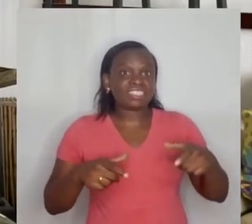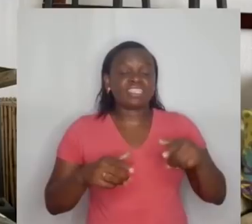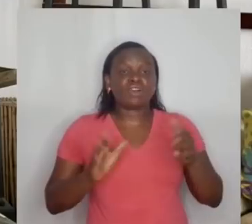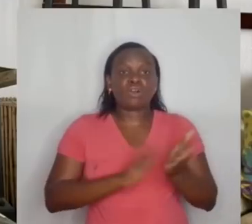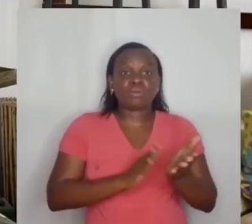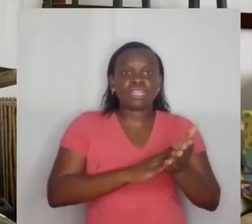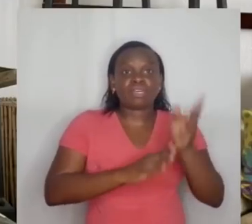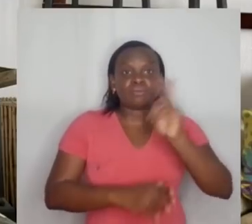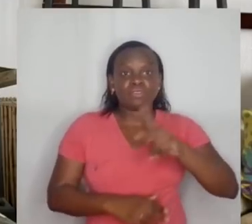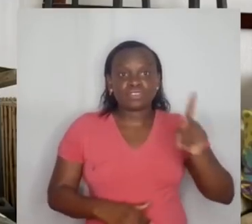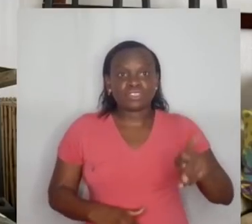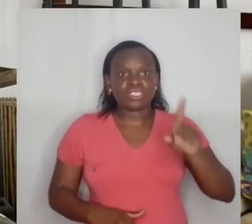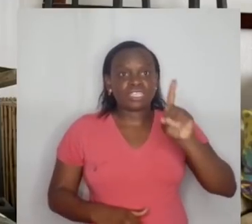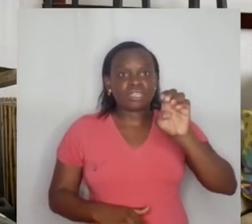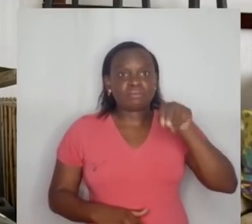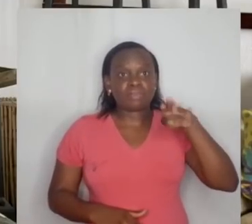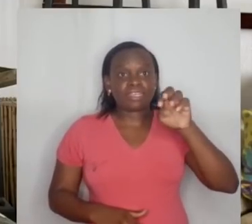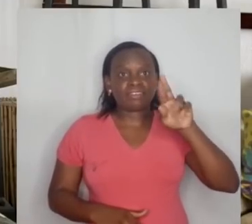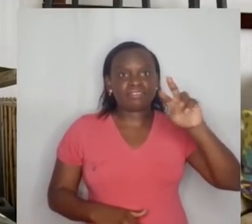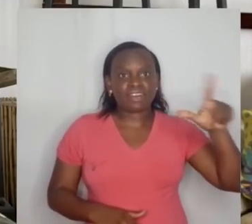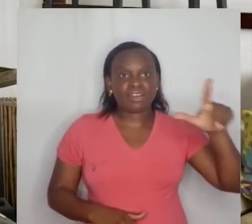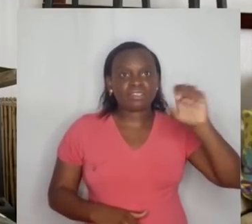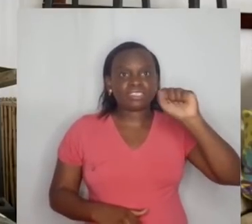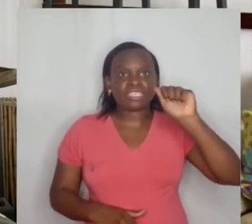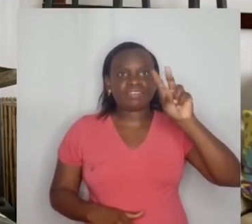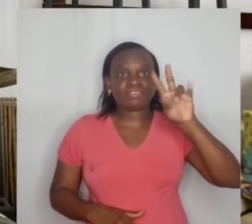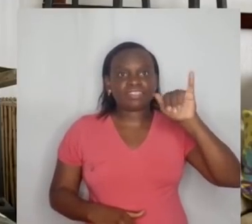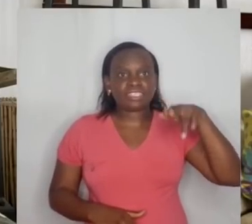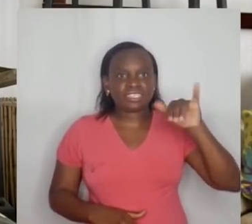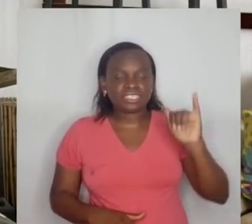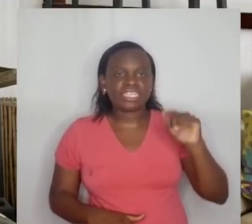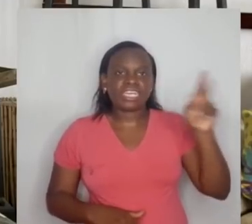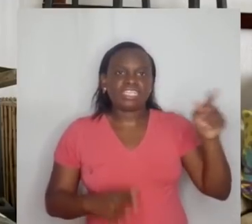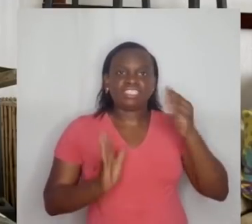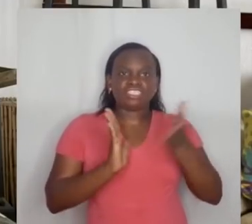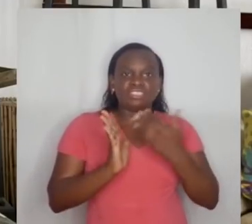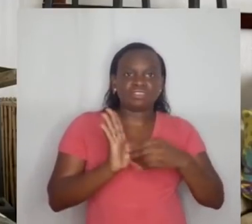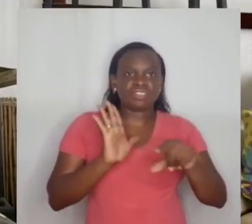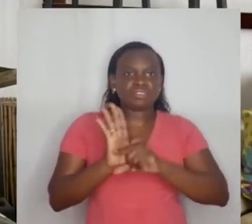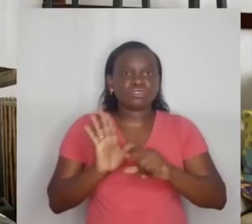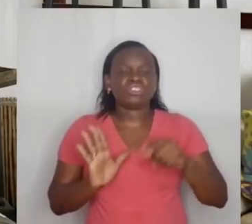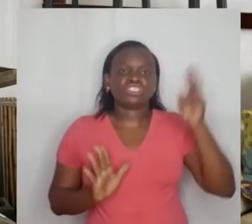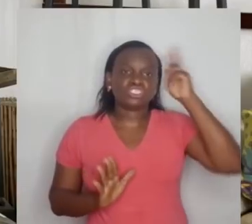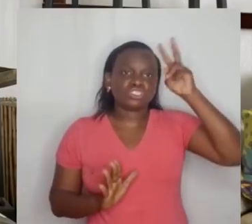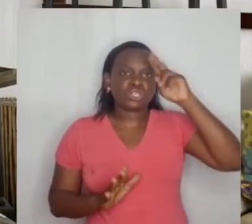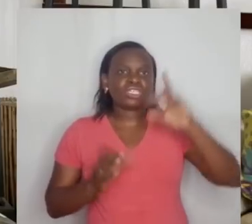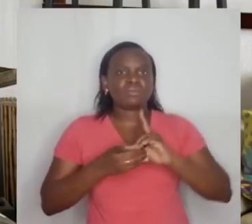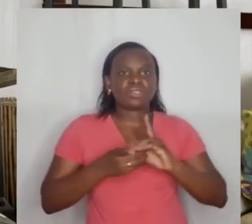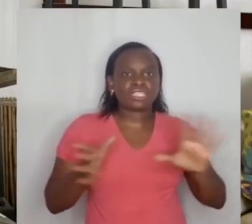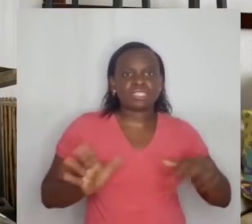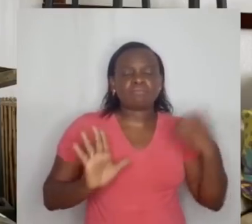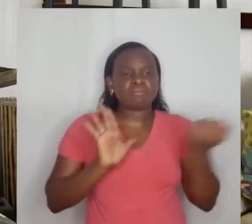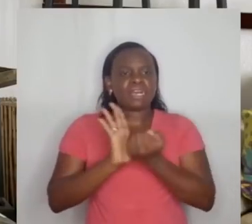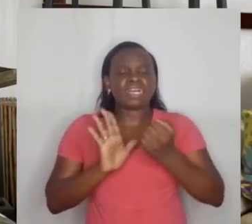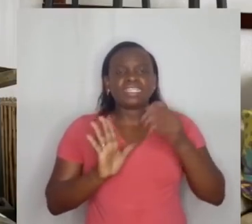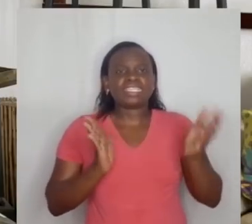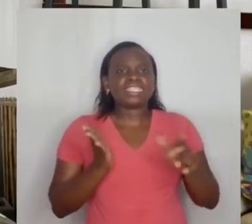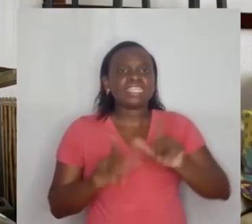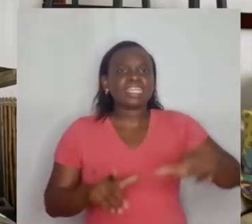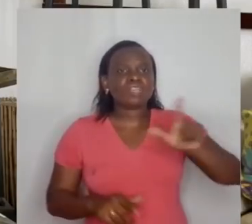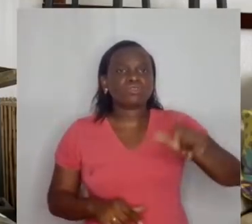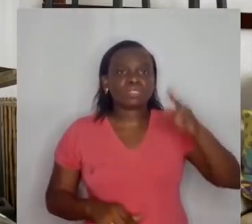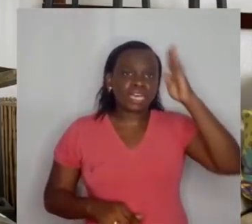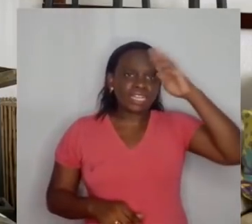ao querido professor Dernerval Saviani, autor de Escola e Democracia, um marco da literatura acadêmica de nossa